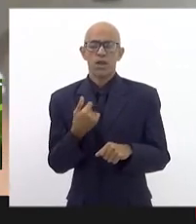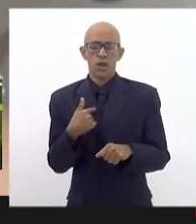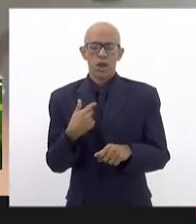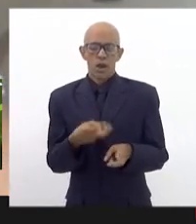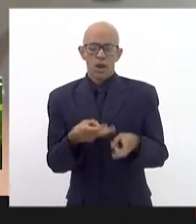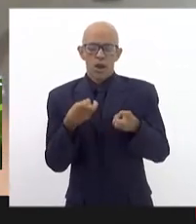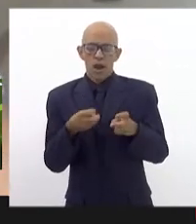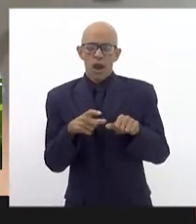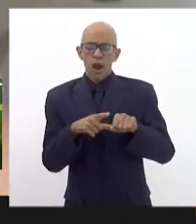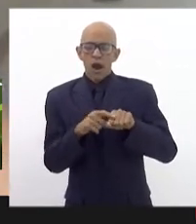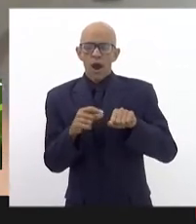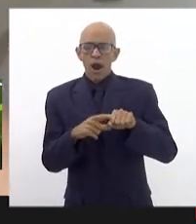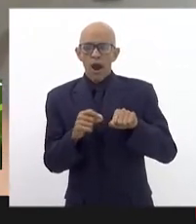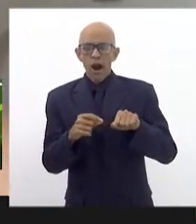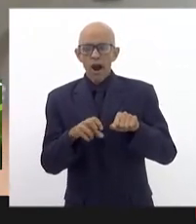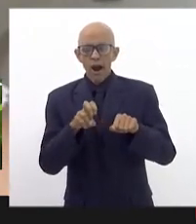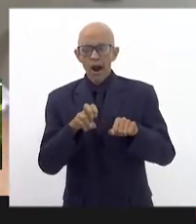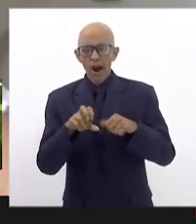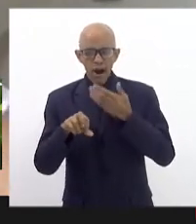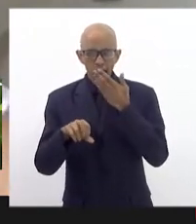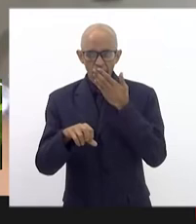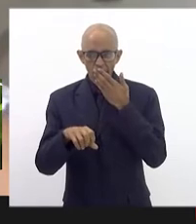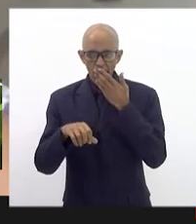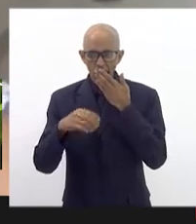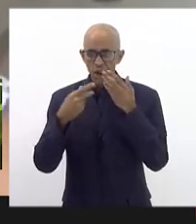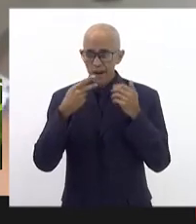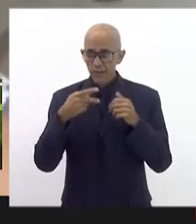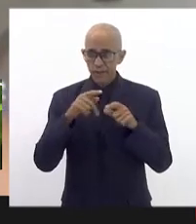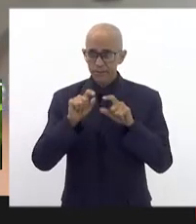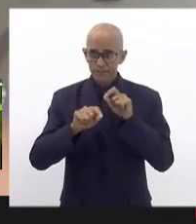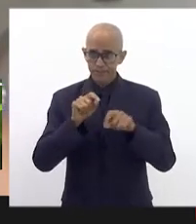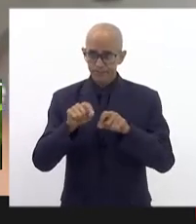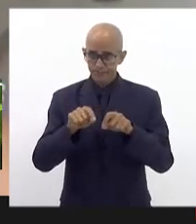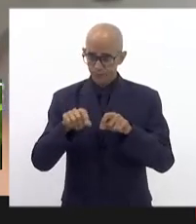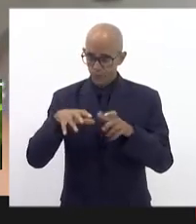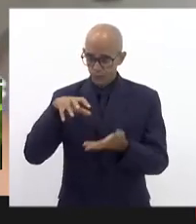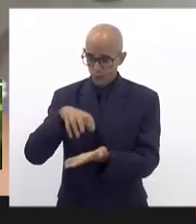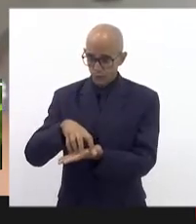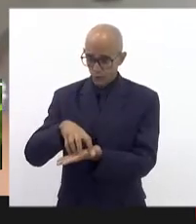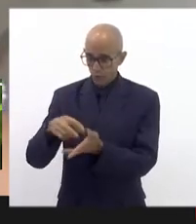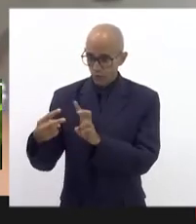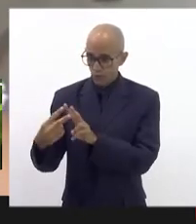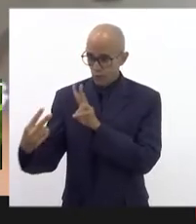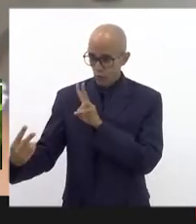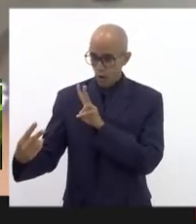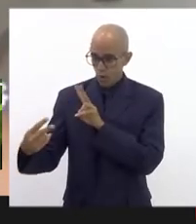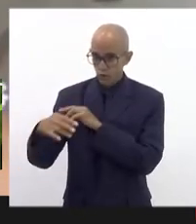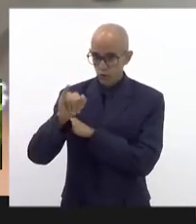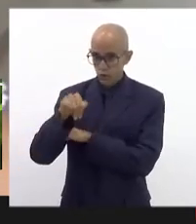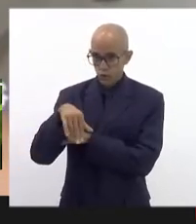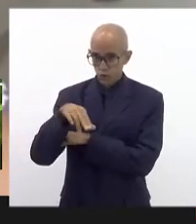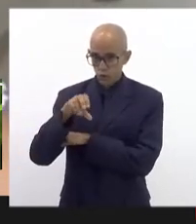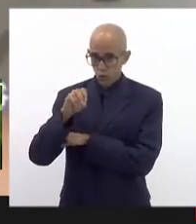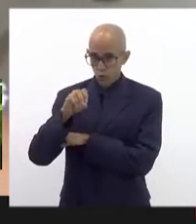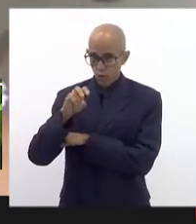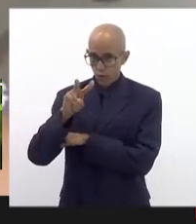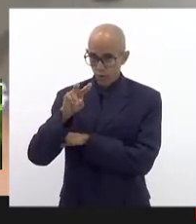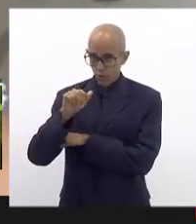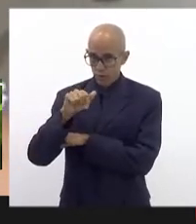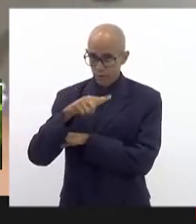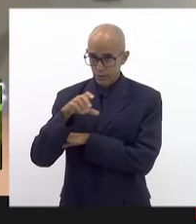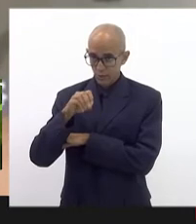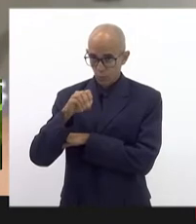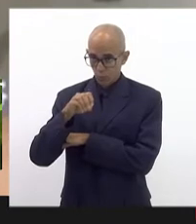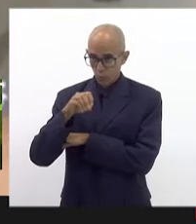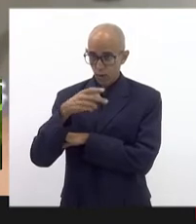é o artigo 59, que fala sobre o polo virtual de inovação. E aí vem dizendo lá